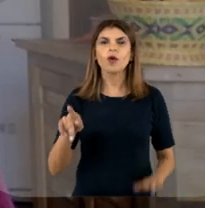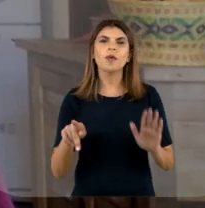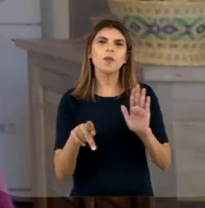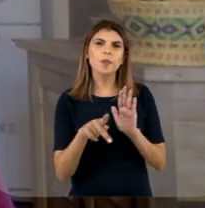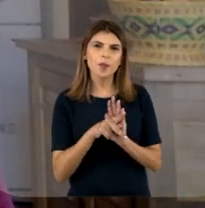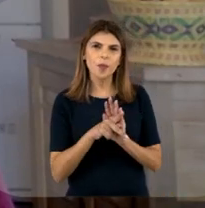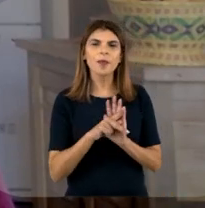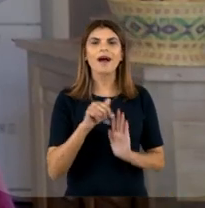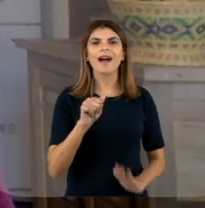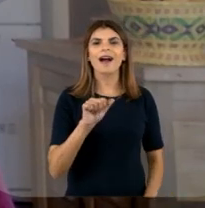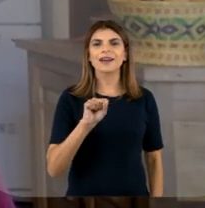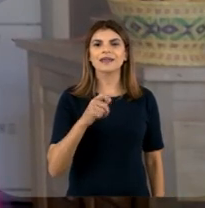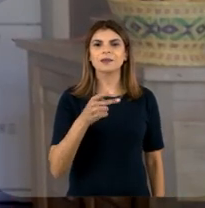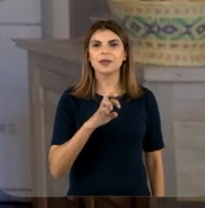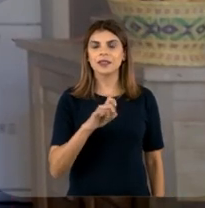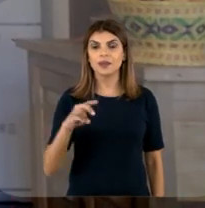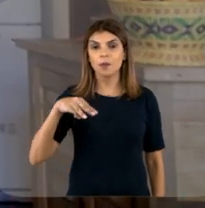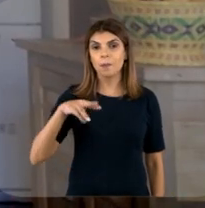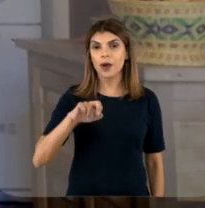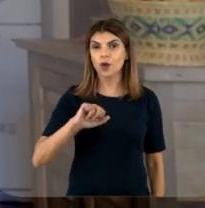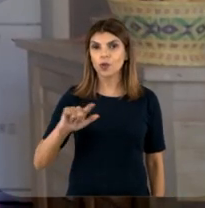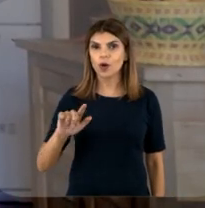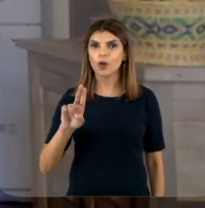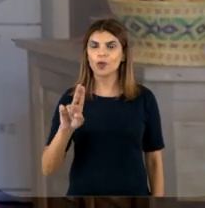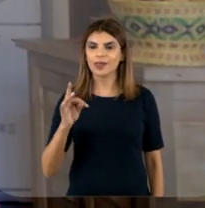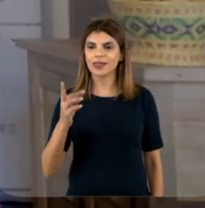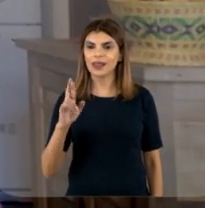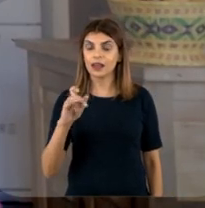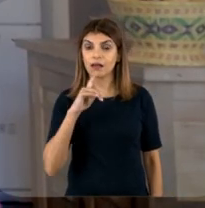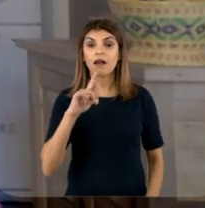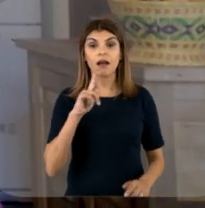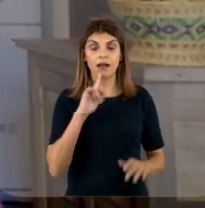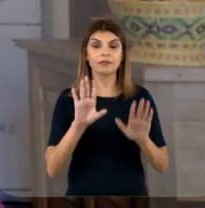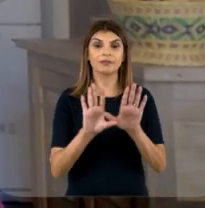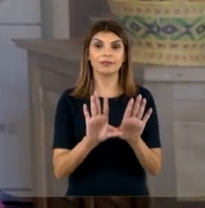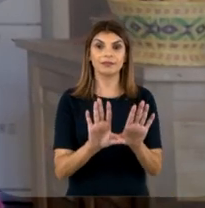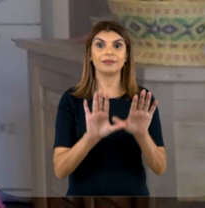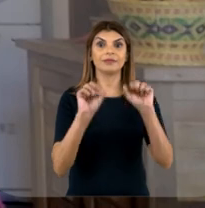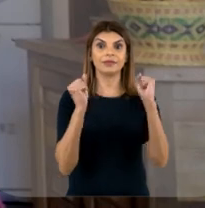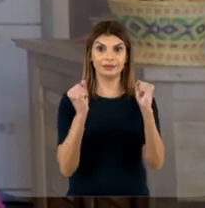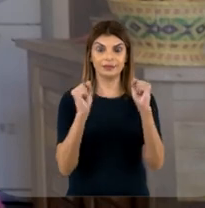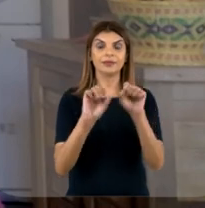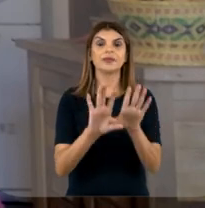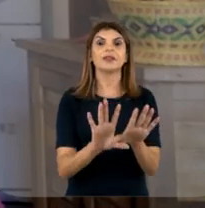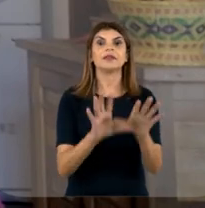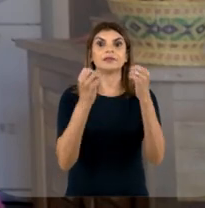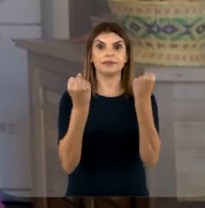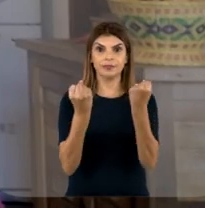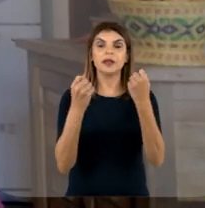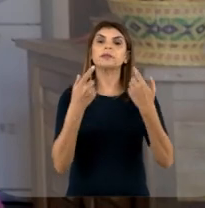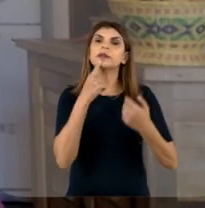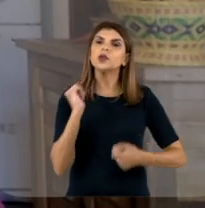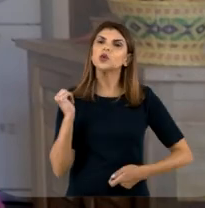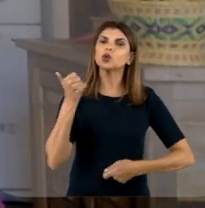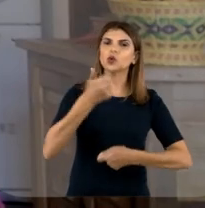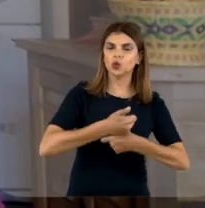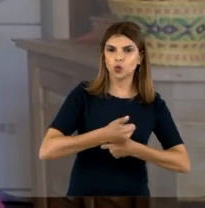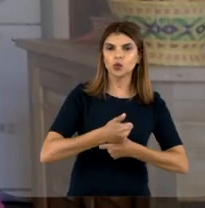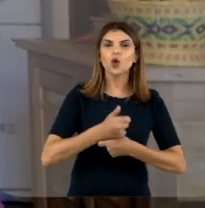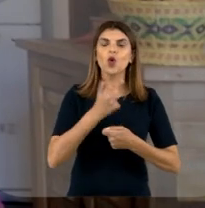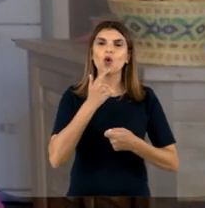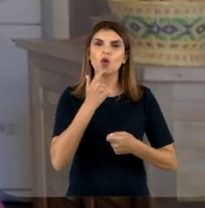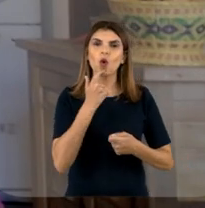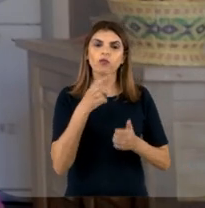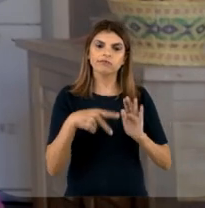manual intrauterina. Esse é um procedimento que, segundo a Organização Mundial da Saúde, deve substituir